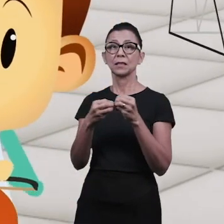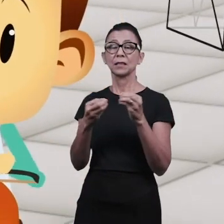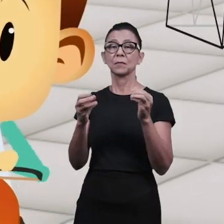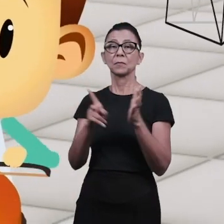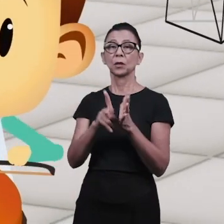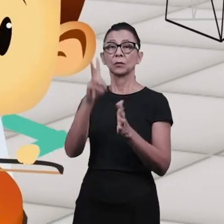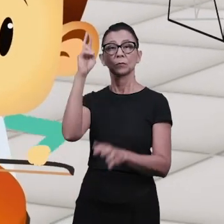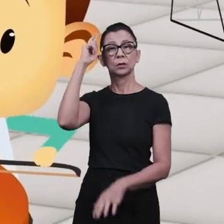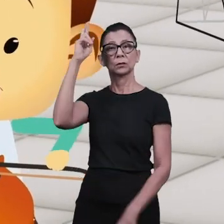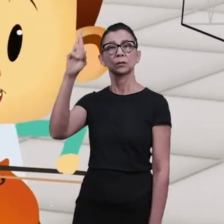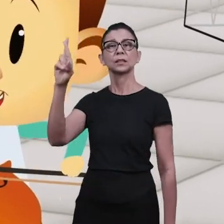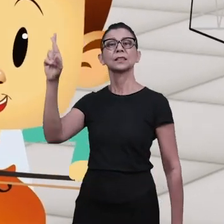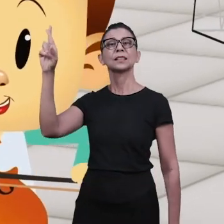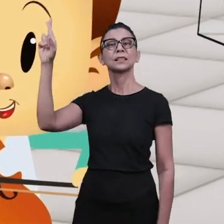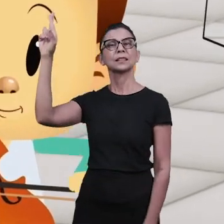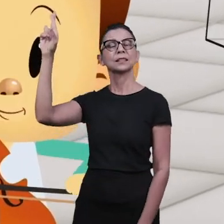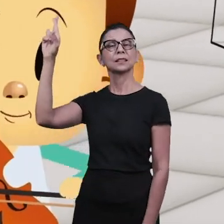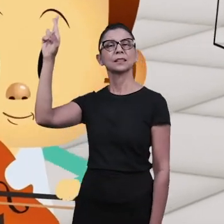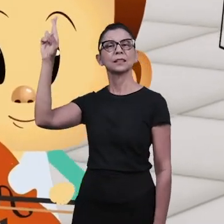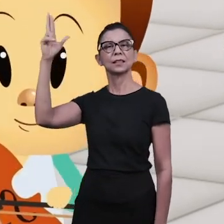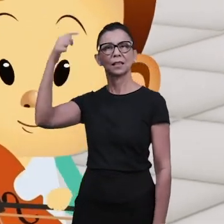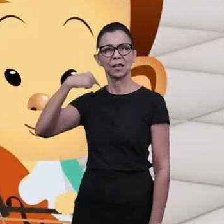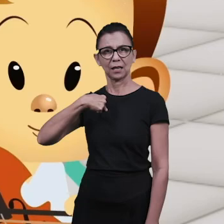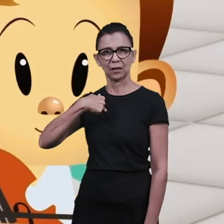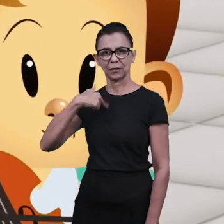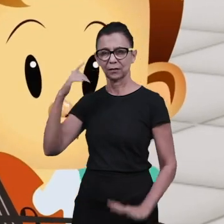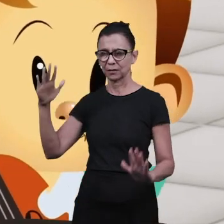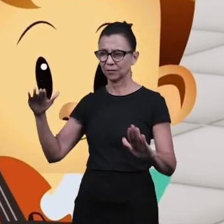faz, o louvarei